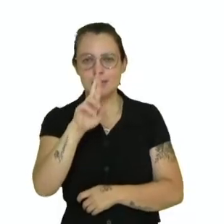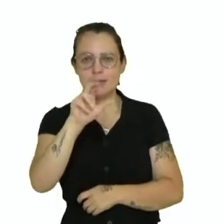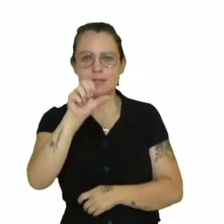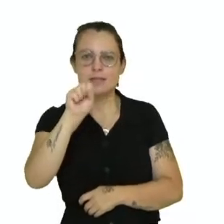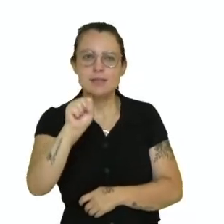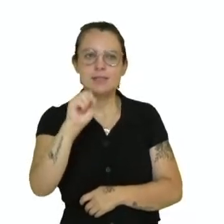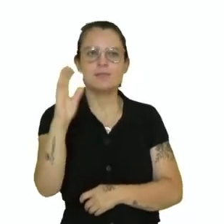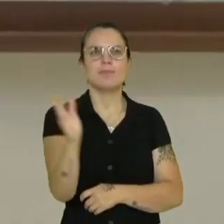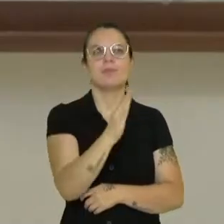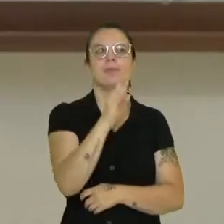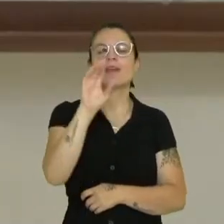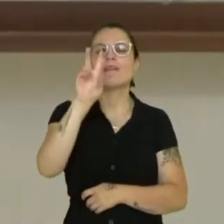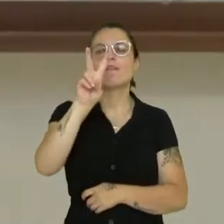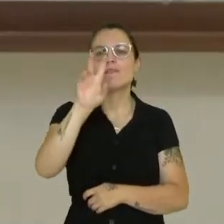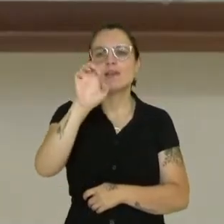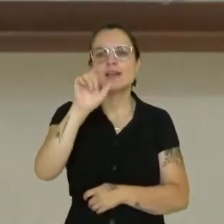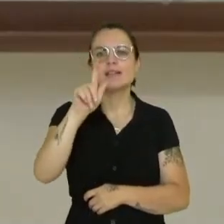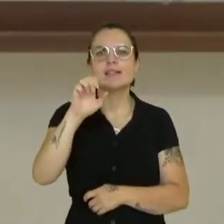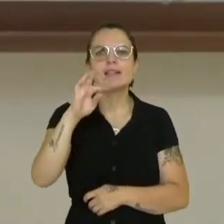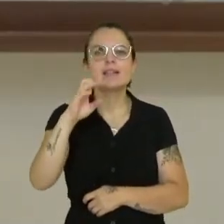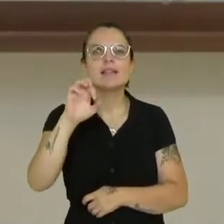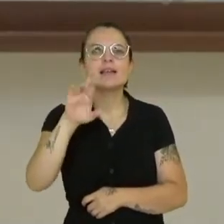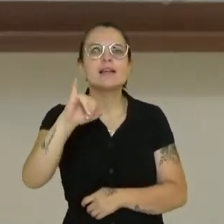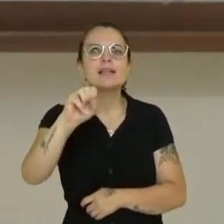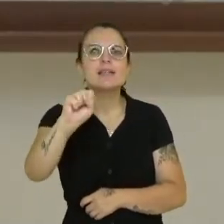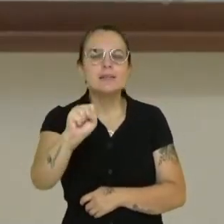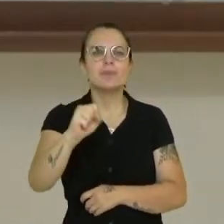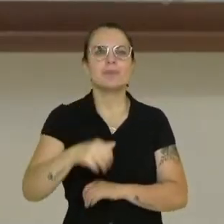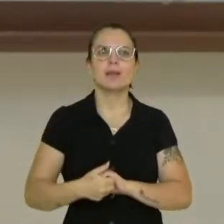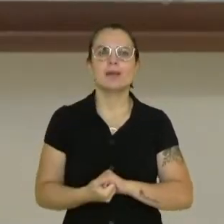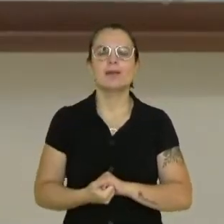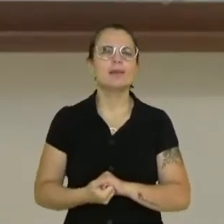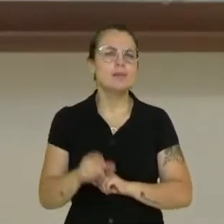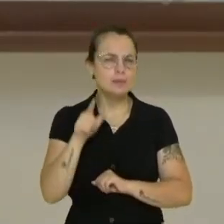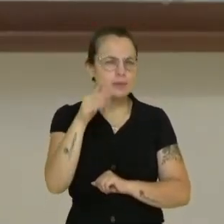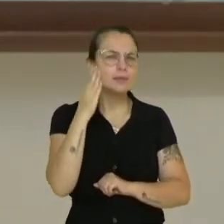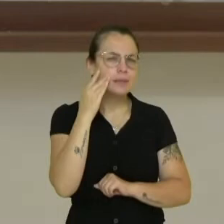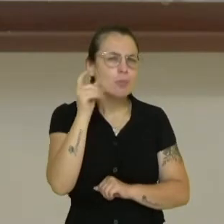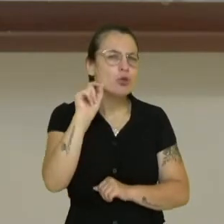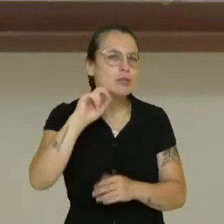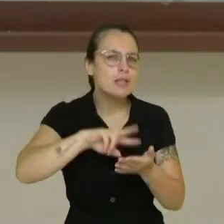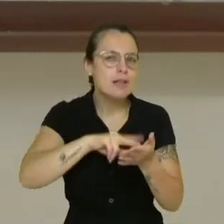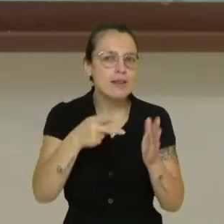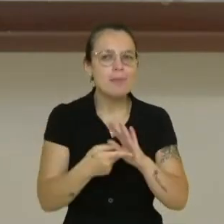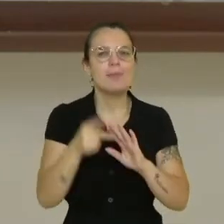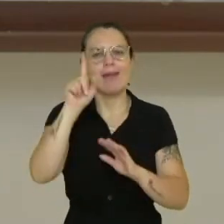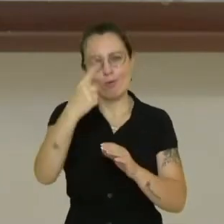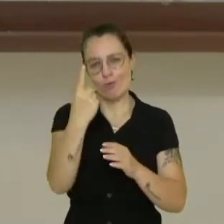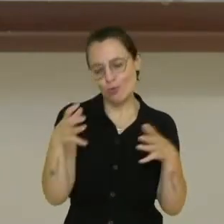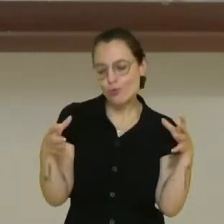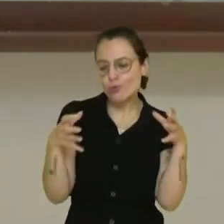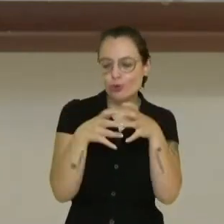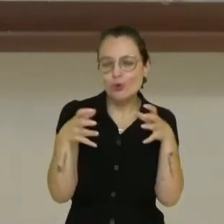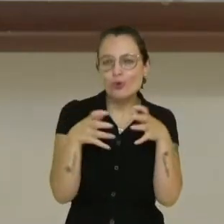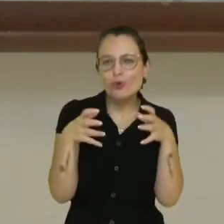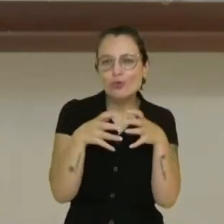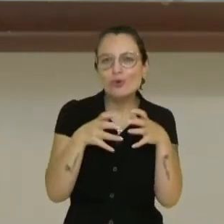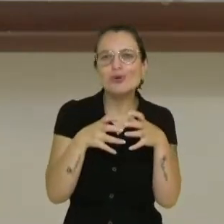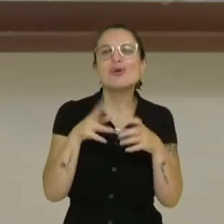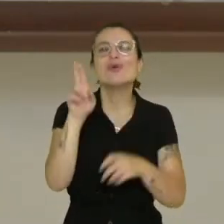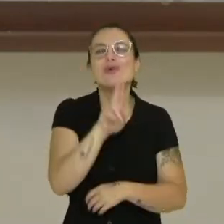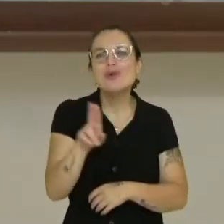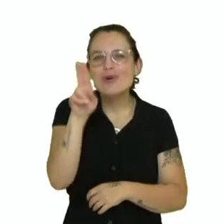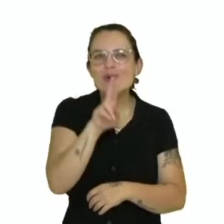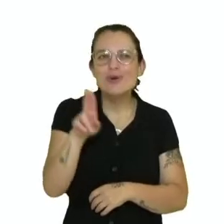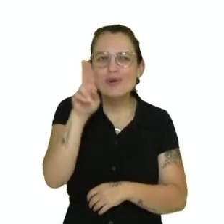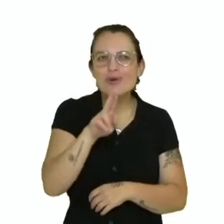objetos mais inusitados. Olha, um grupo que se dedica a usar os vegetais para criar sonoridades.